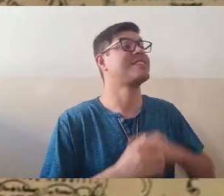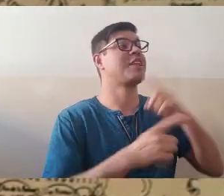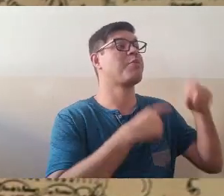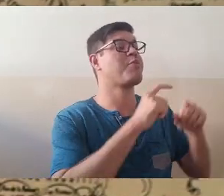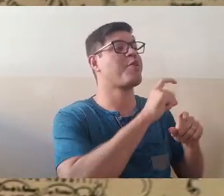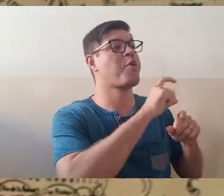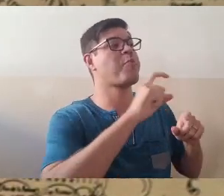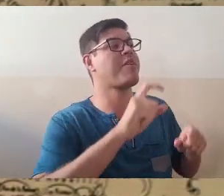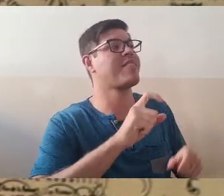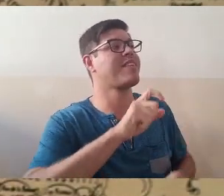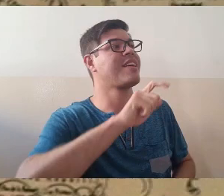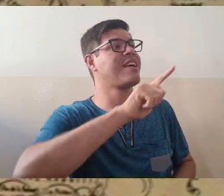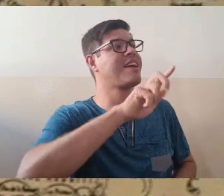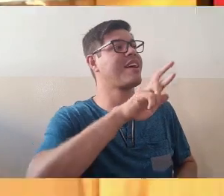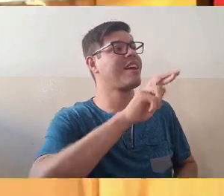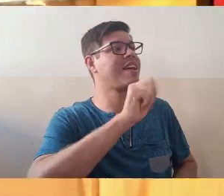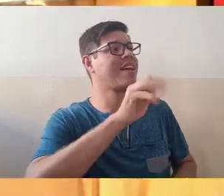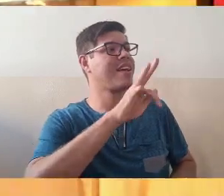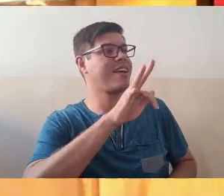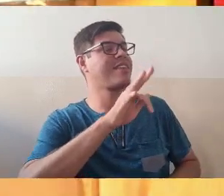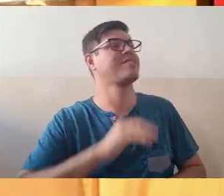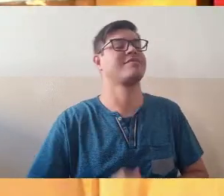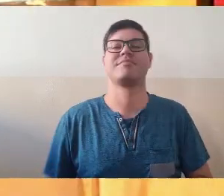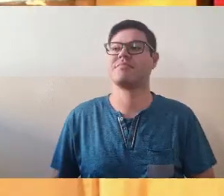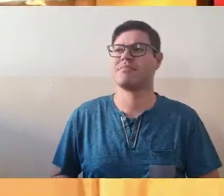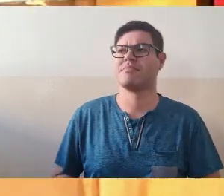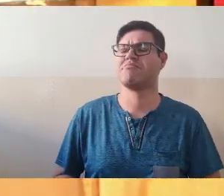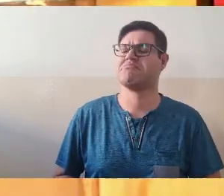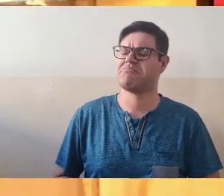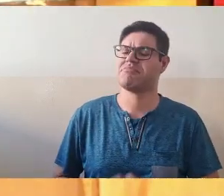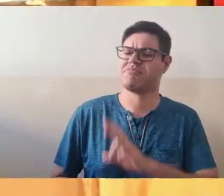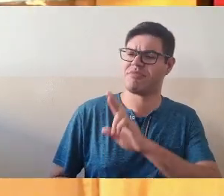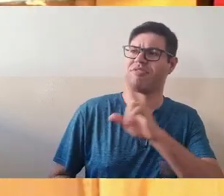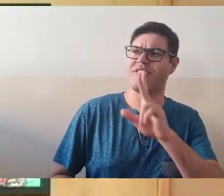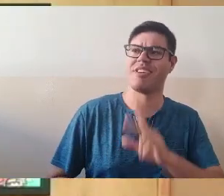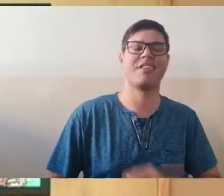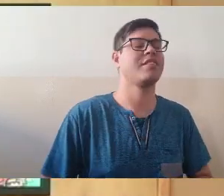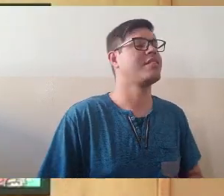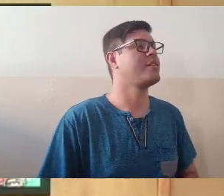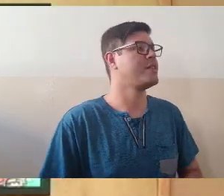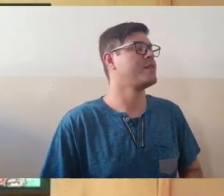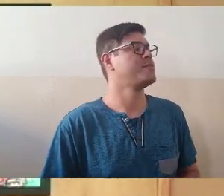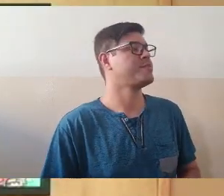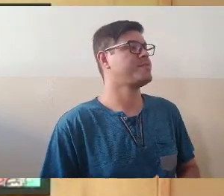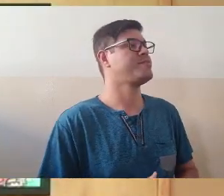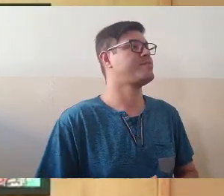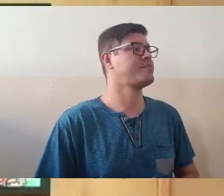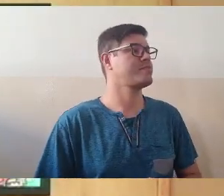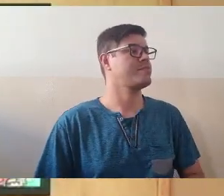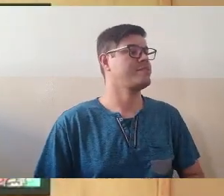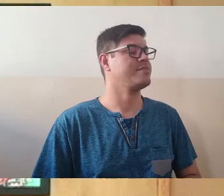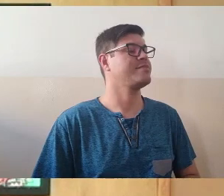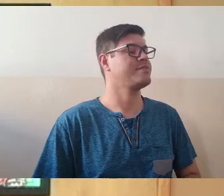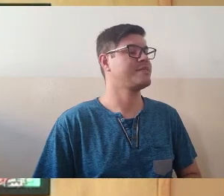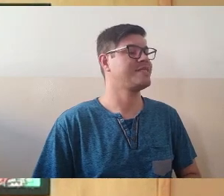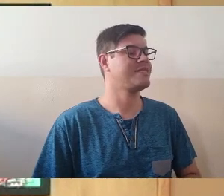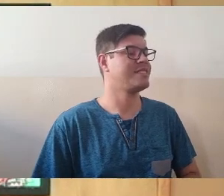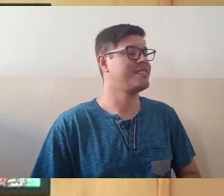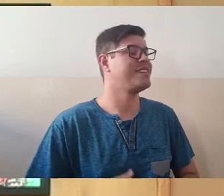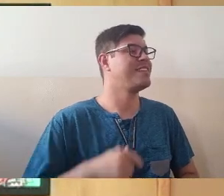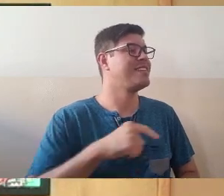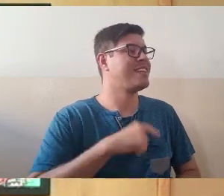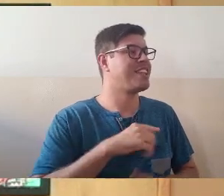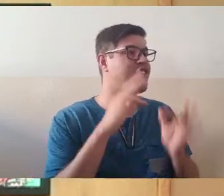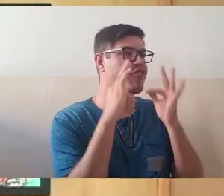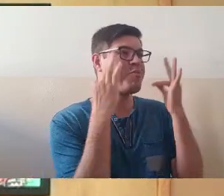nome, que eu acho muito interessante, até diferente. Ele tem um apelo emocional,